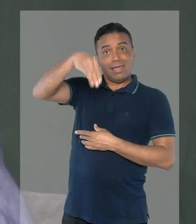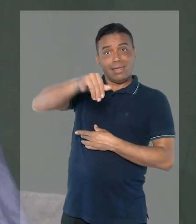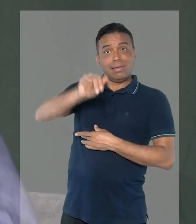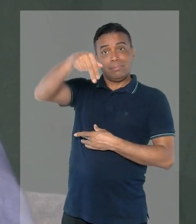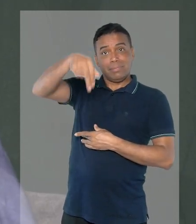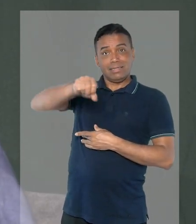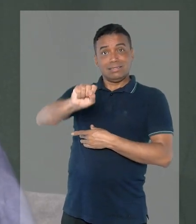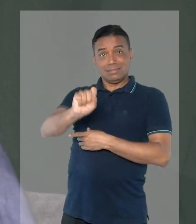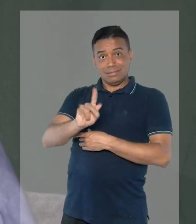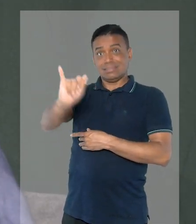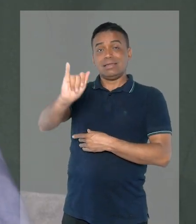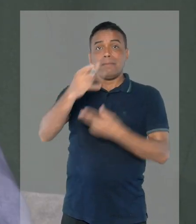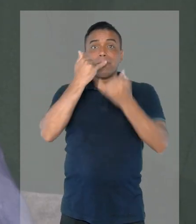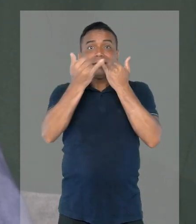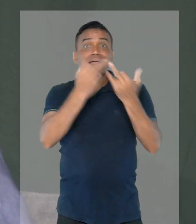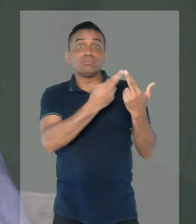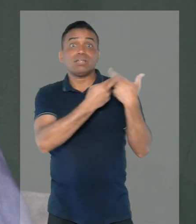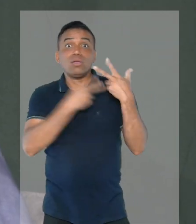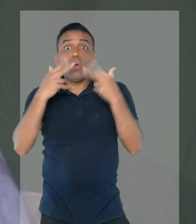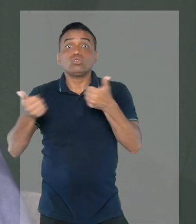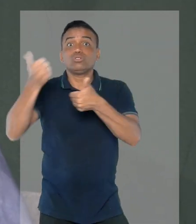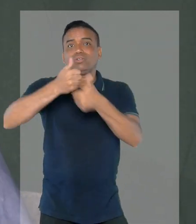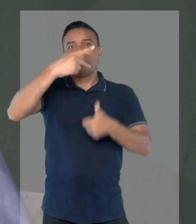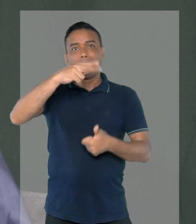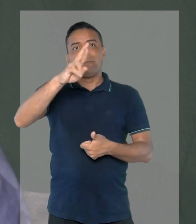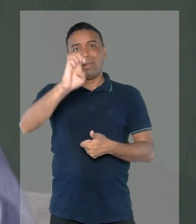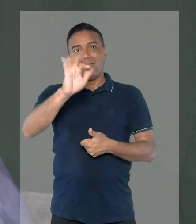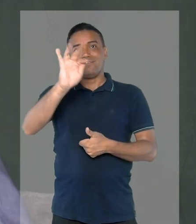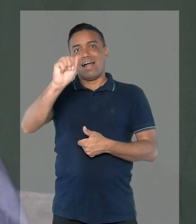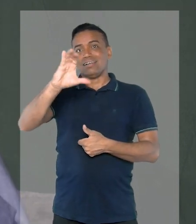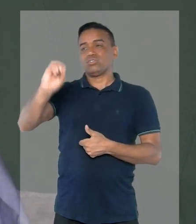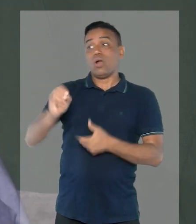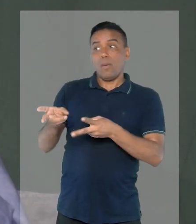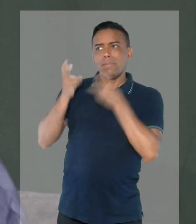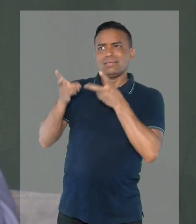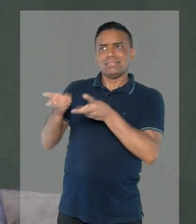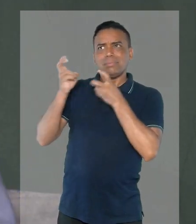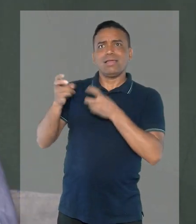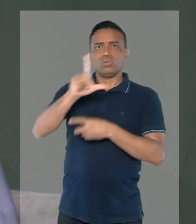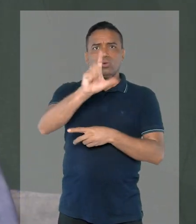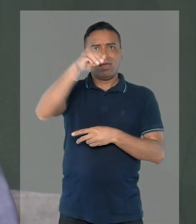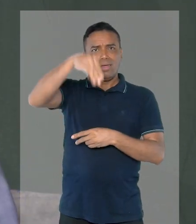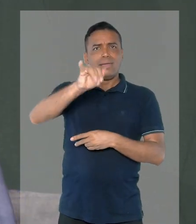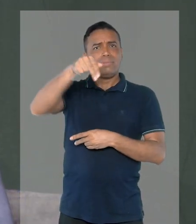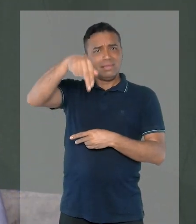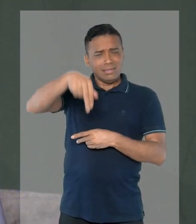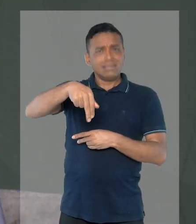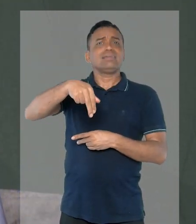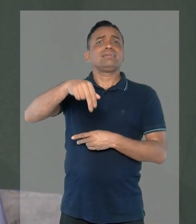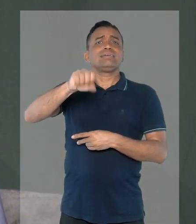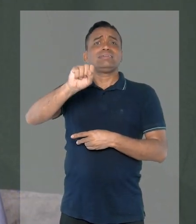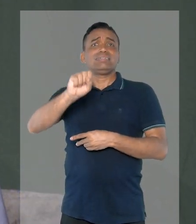essa função de prefácio, uma espécie de função prefacial mesmo. Então, eu fui percebendo que no Leminski isso tinha, mas tinha